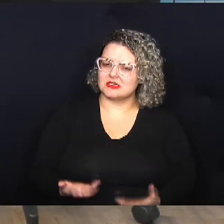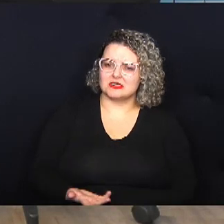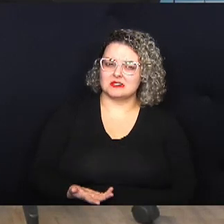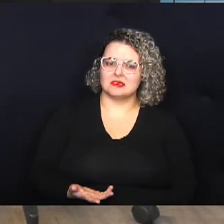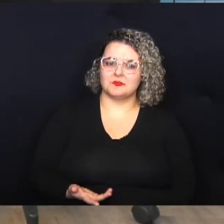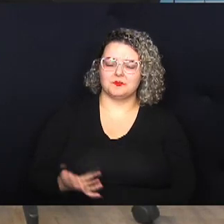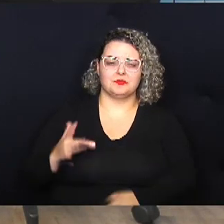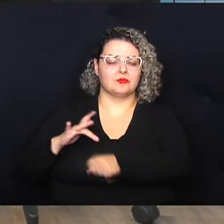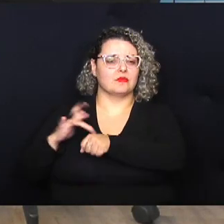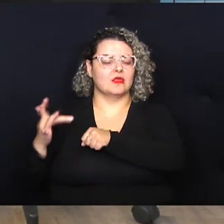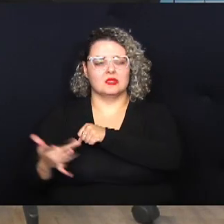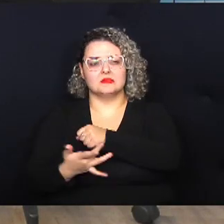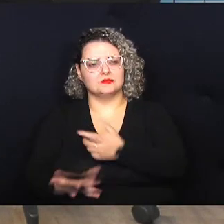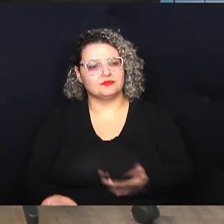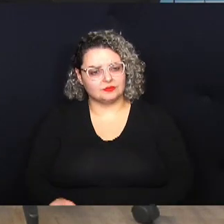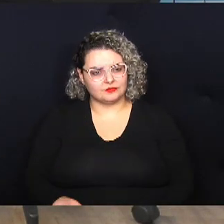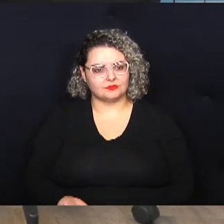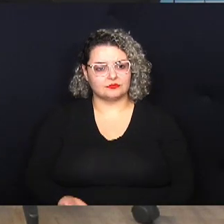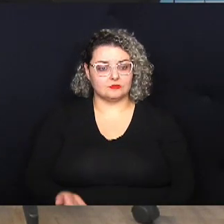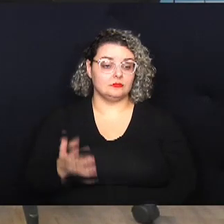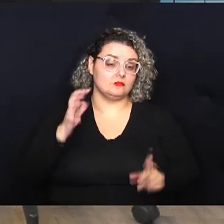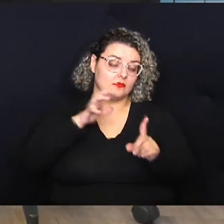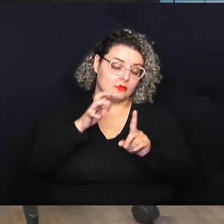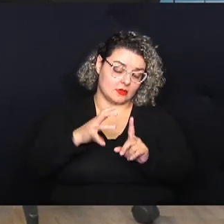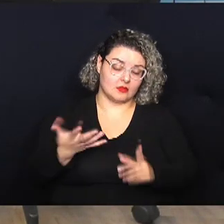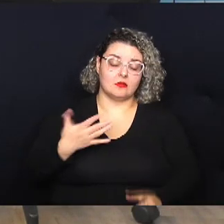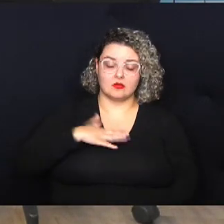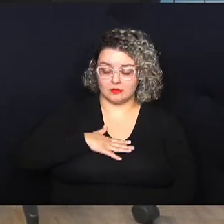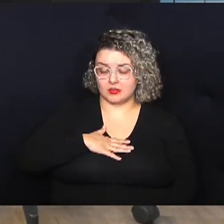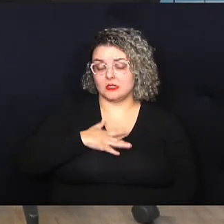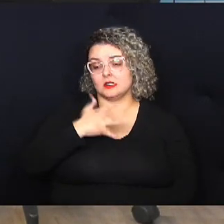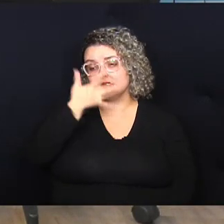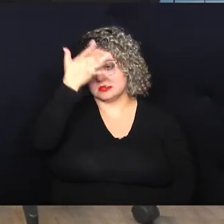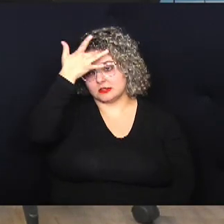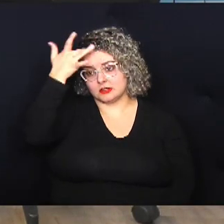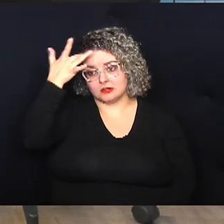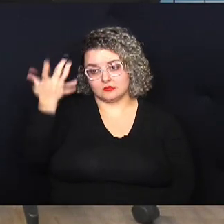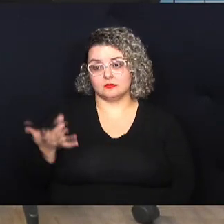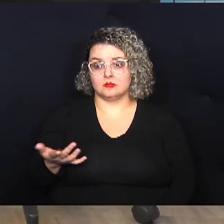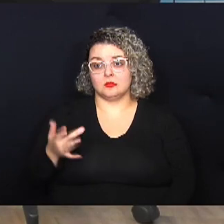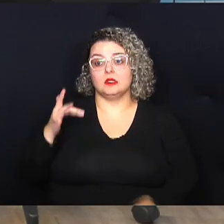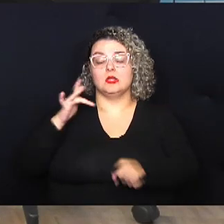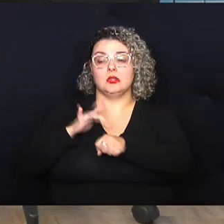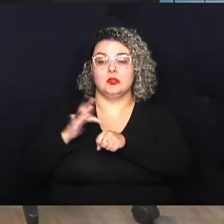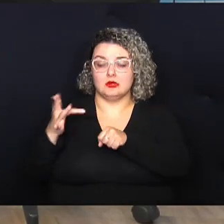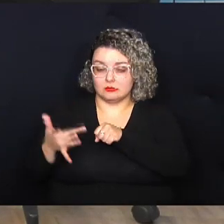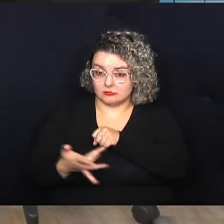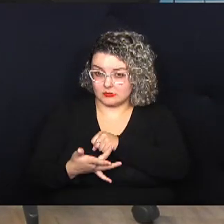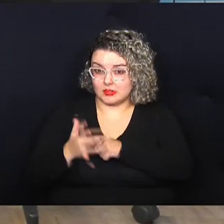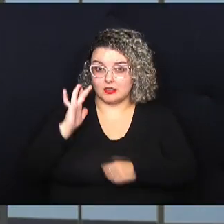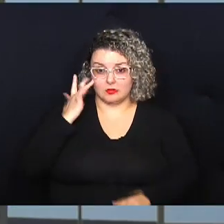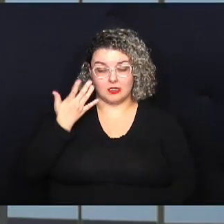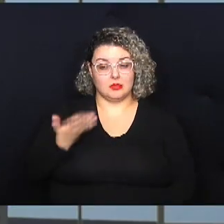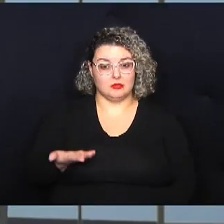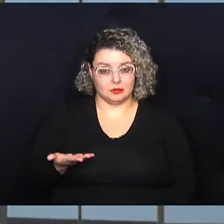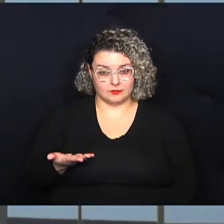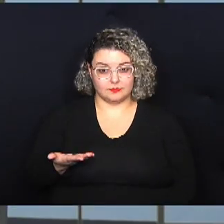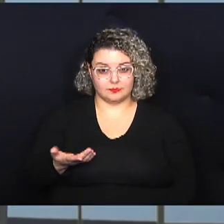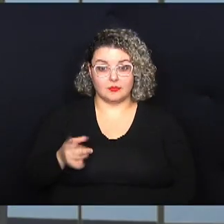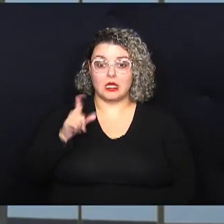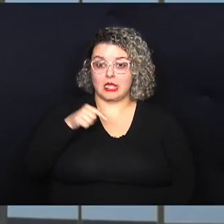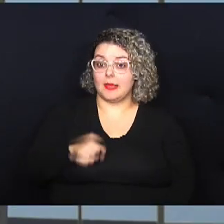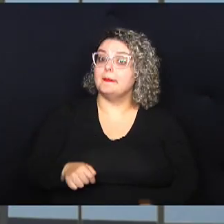rede social que acaba afetando a minha saúde mental? Sim. E a rede social, eu acho assim, é algo muito